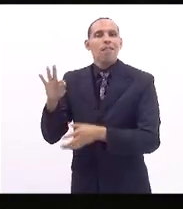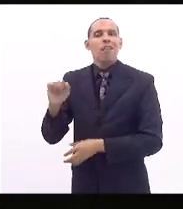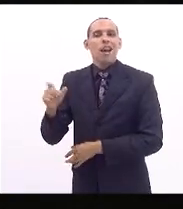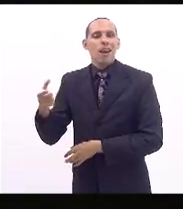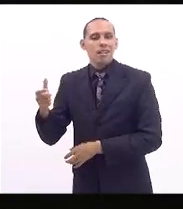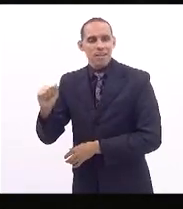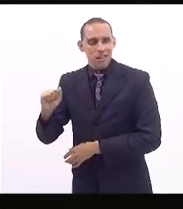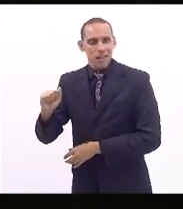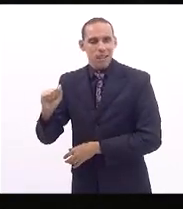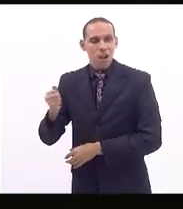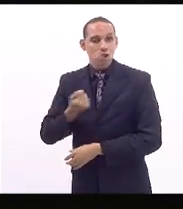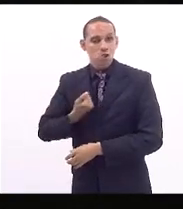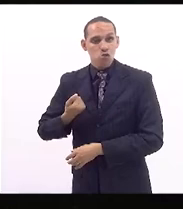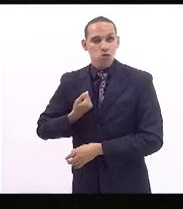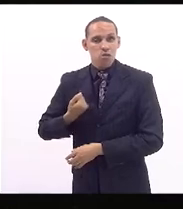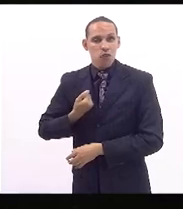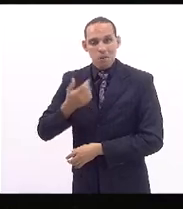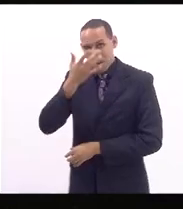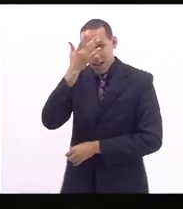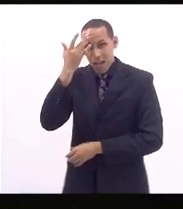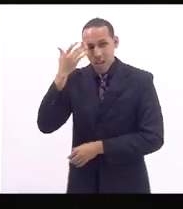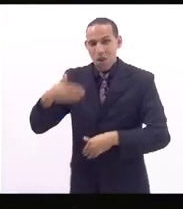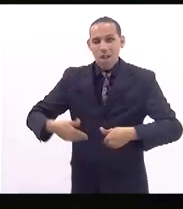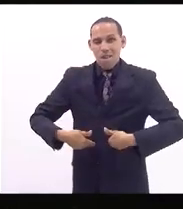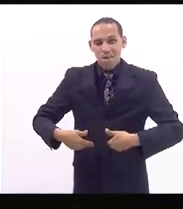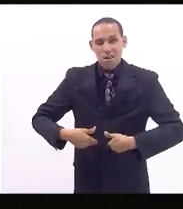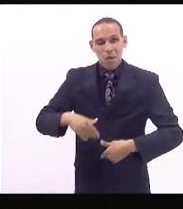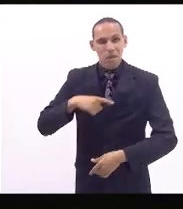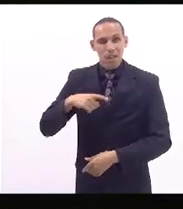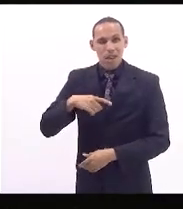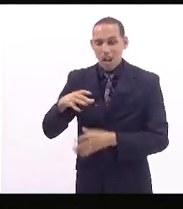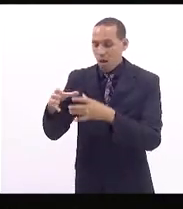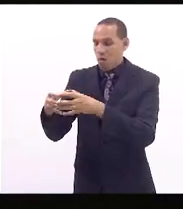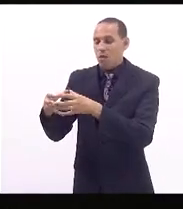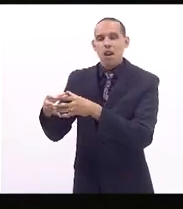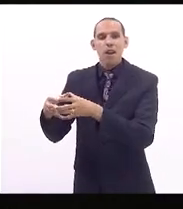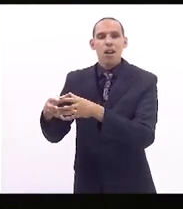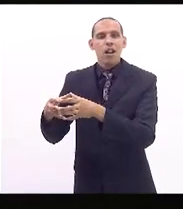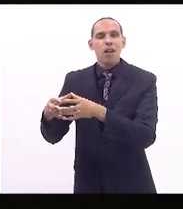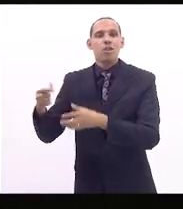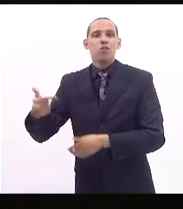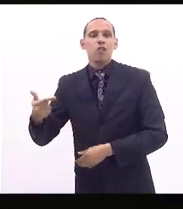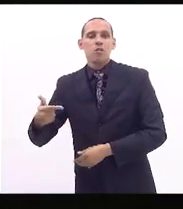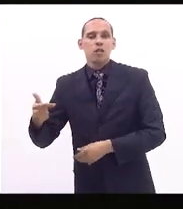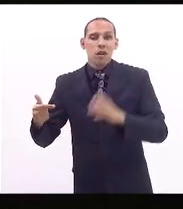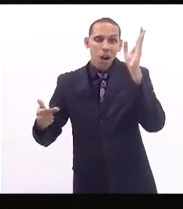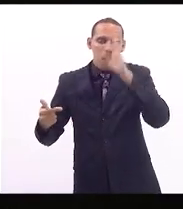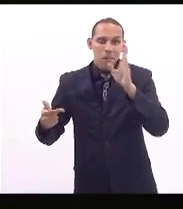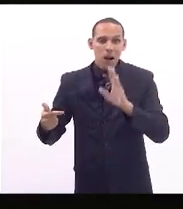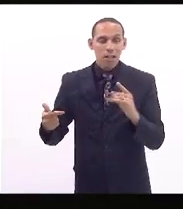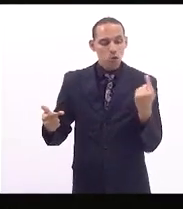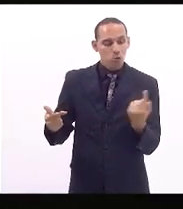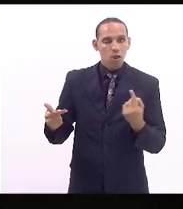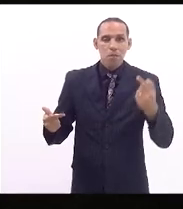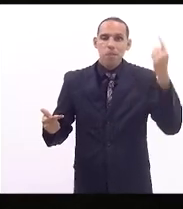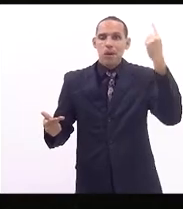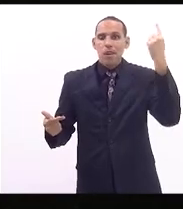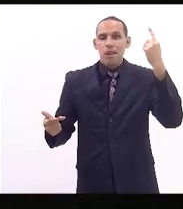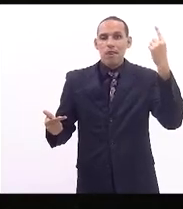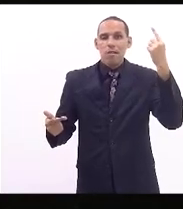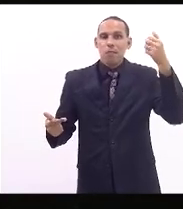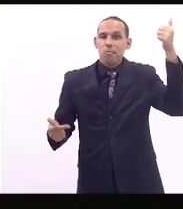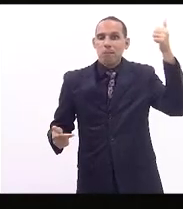um número de pessoas em segurança alimentar menor do que a do Brasil e